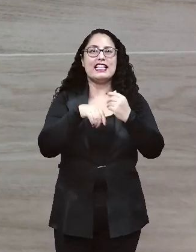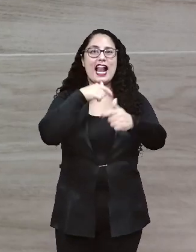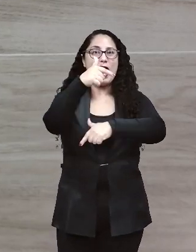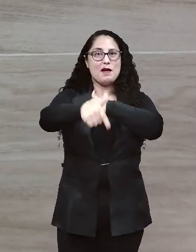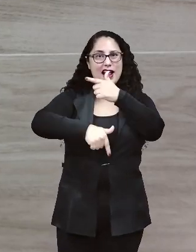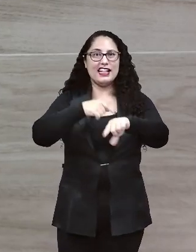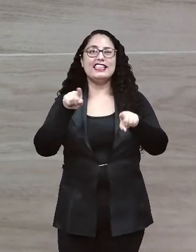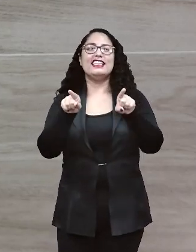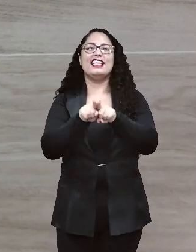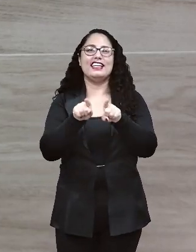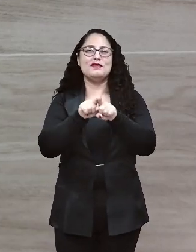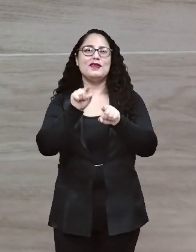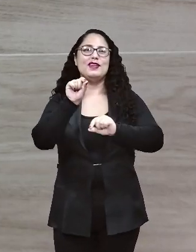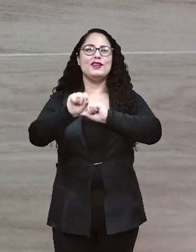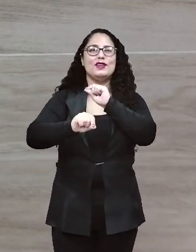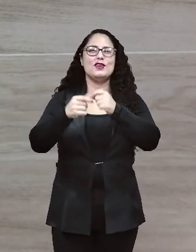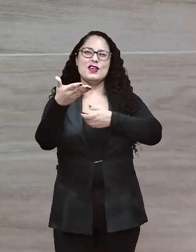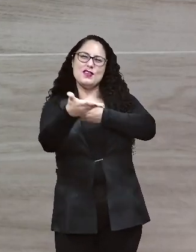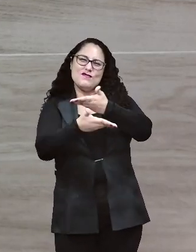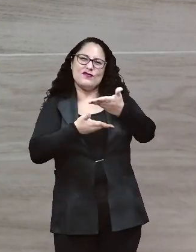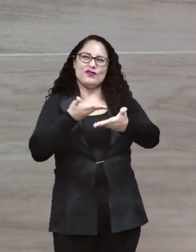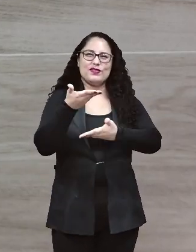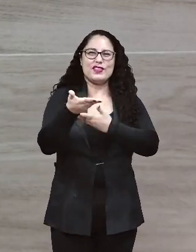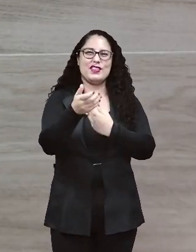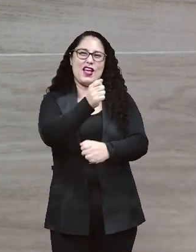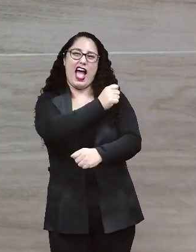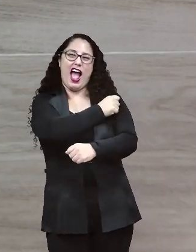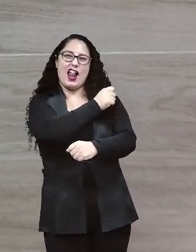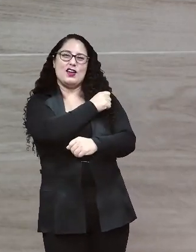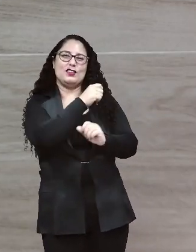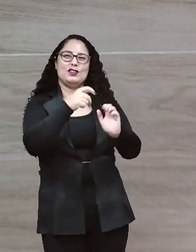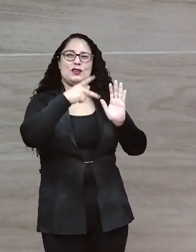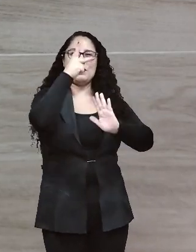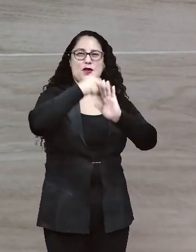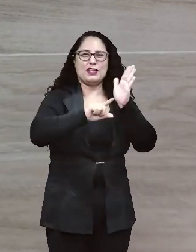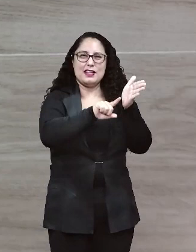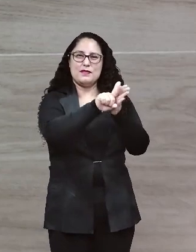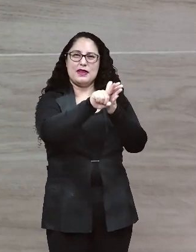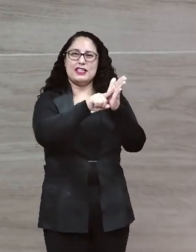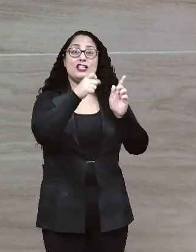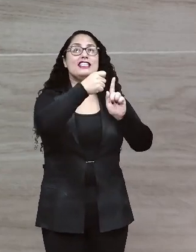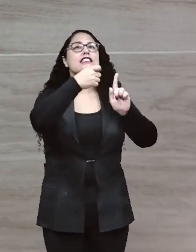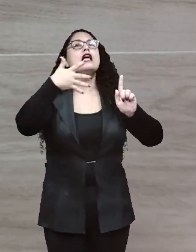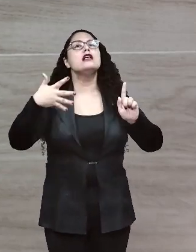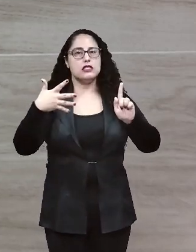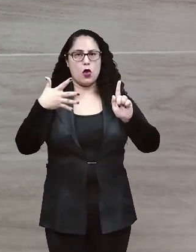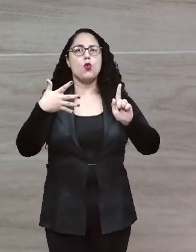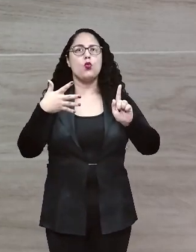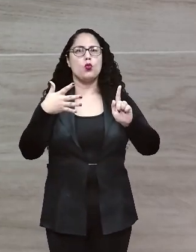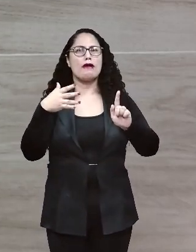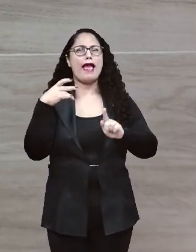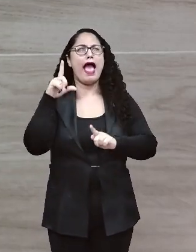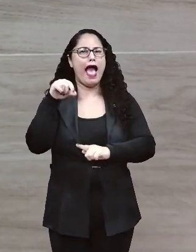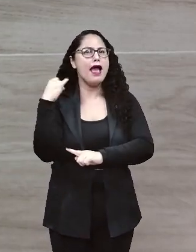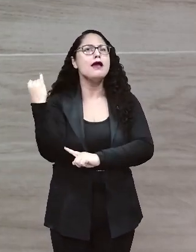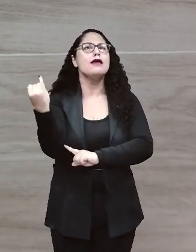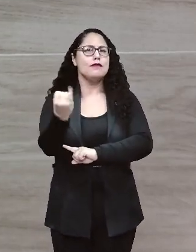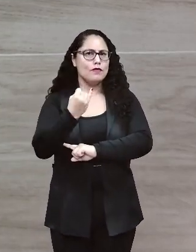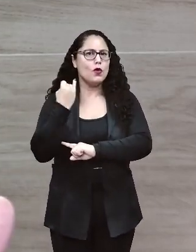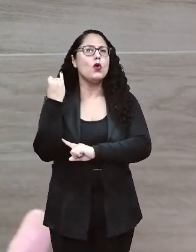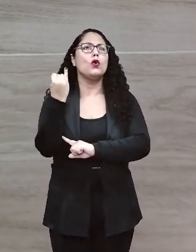a questão do envolvimento do estudante nos projetos de pesquisa e extensão, que isso é muito